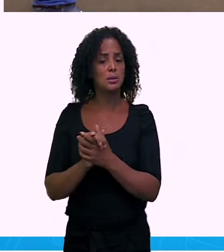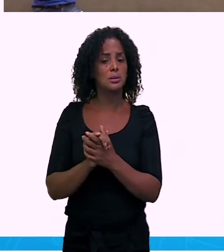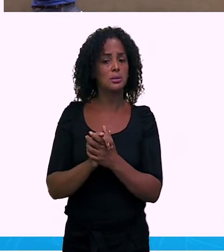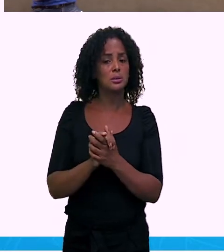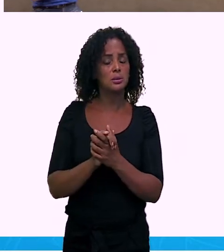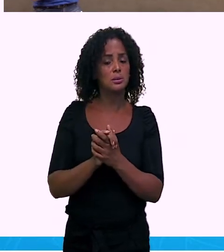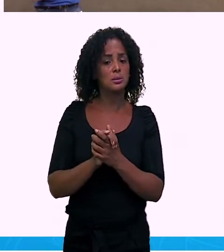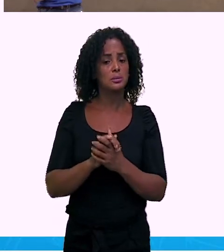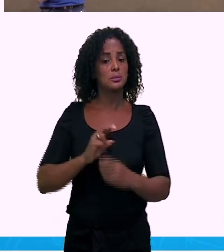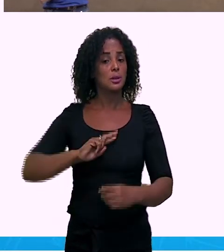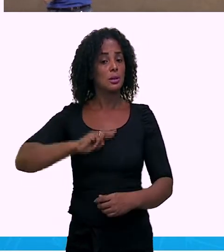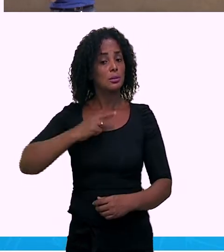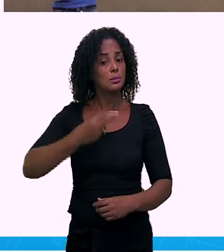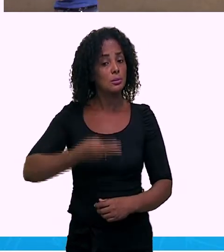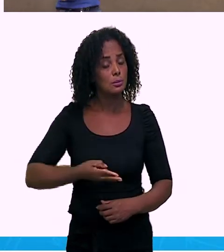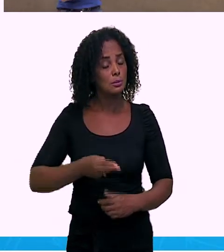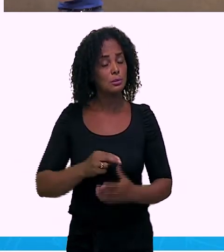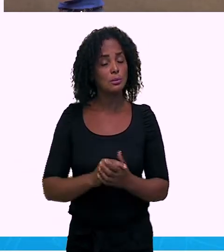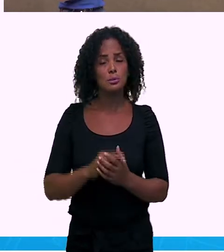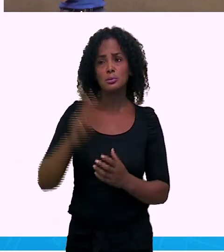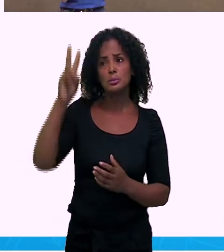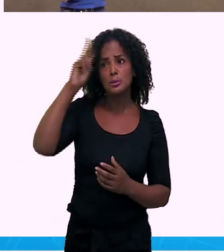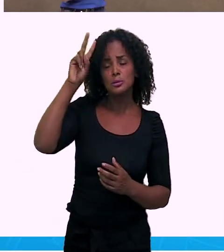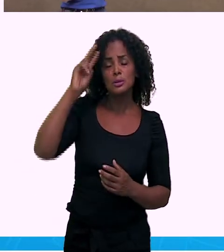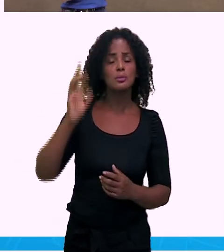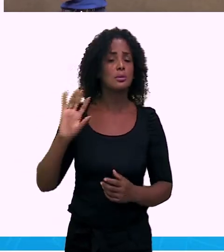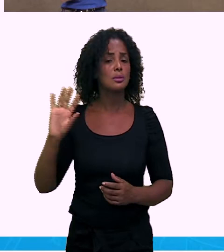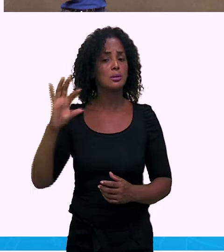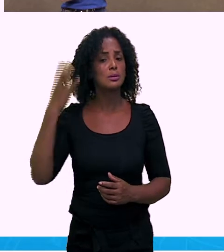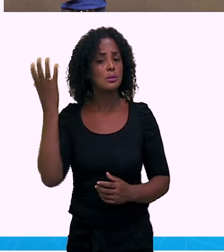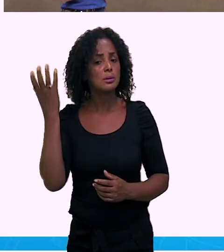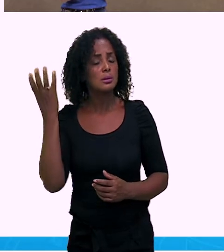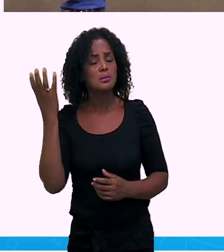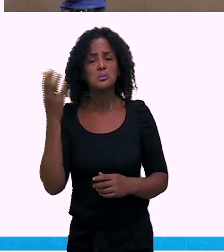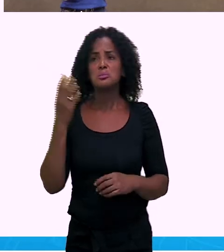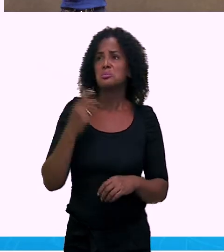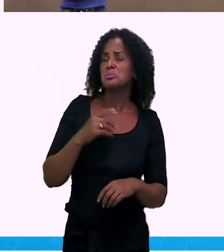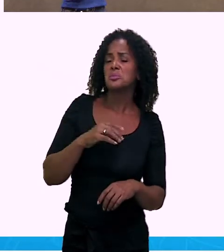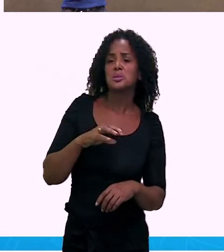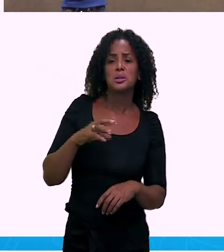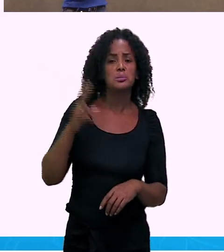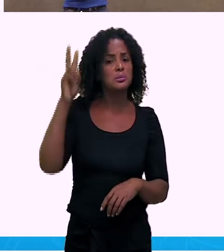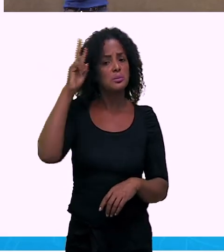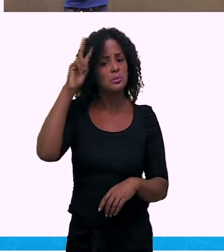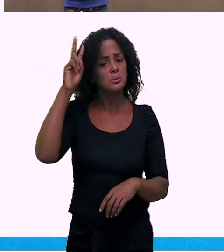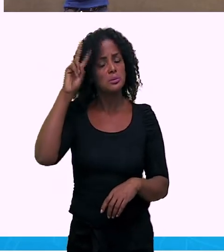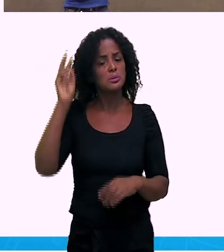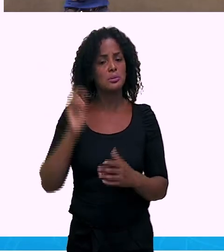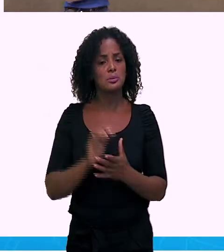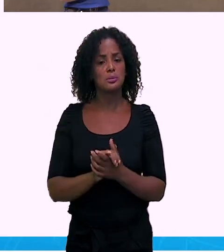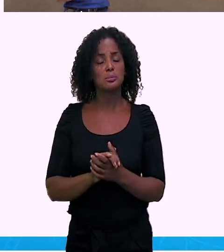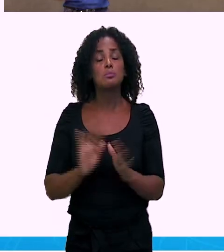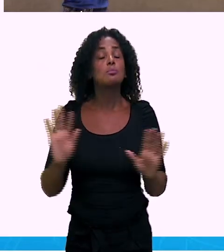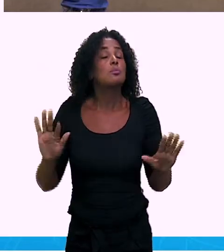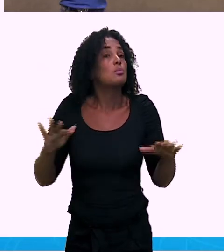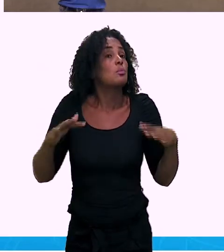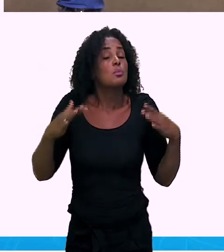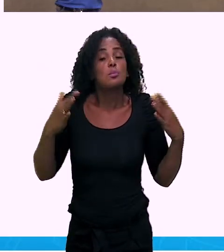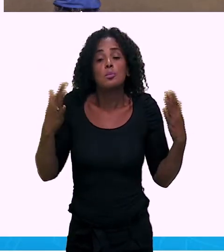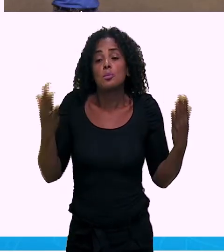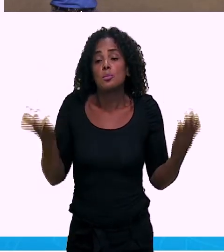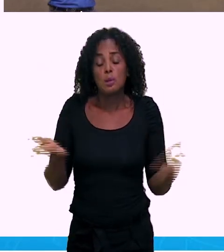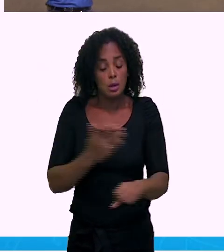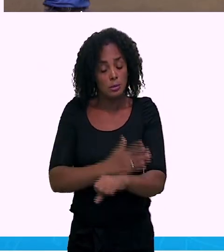foi acontecendo no tempo histórico e a gente vai ver quais tempos